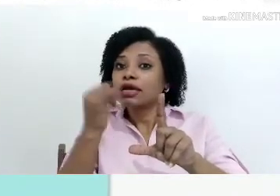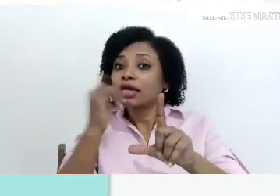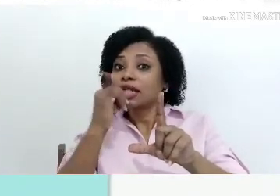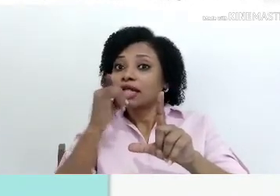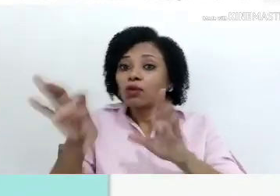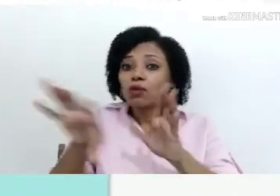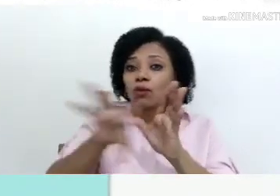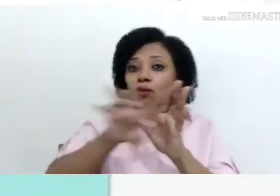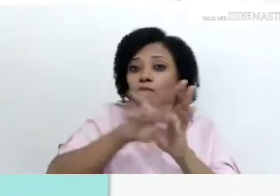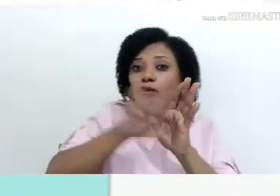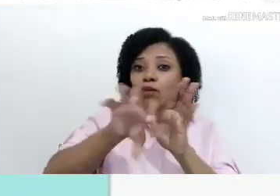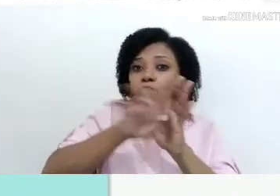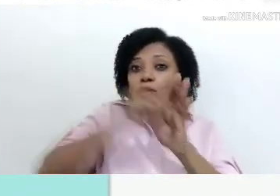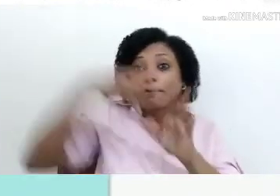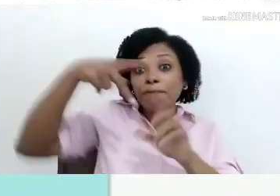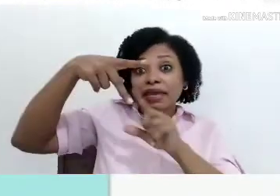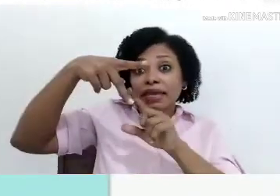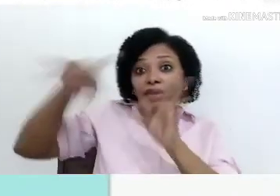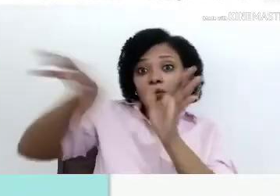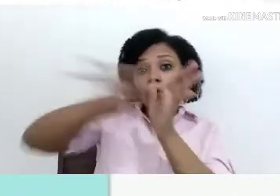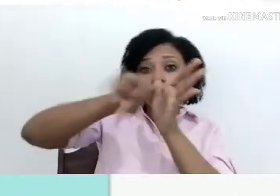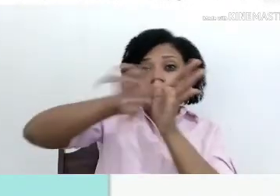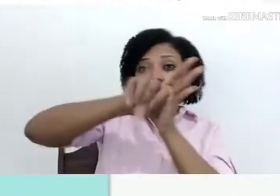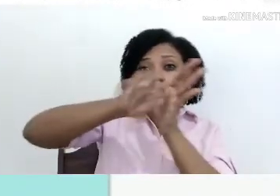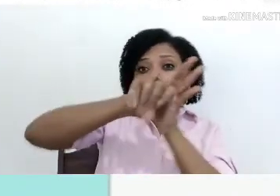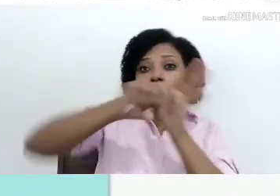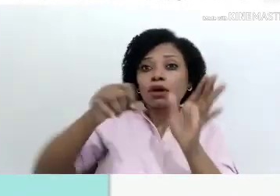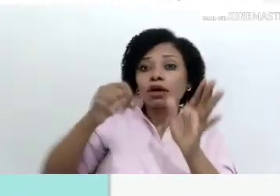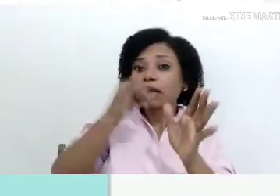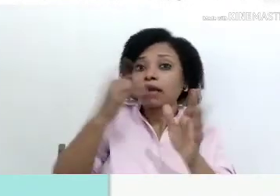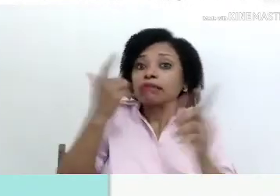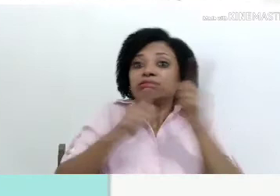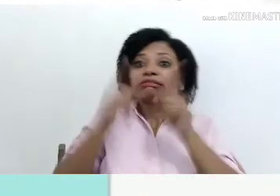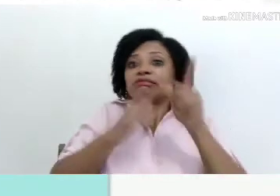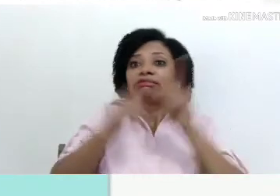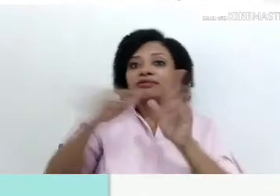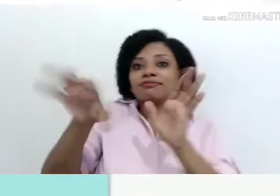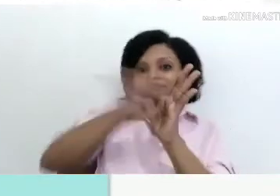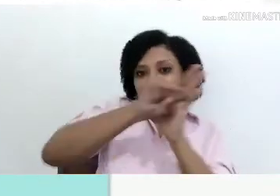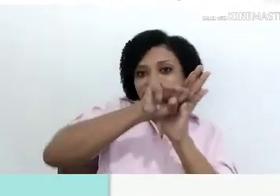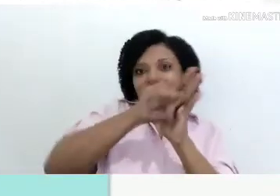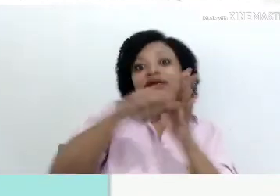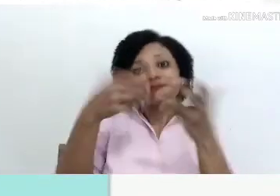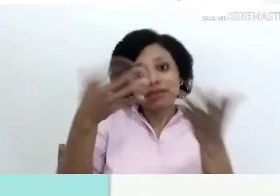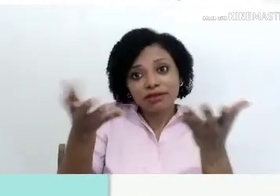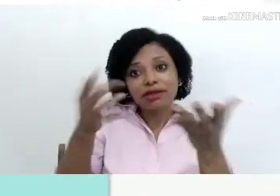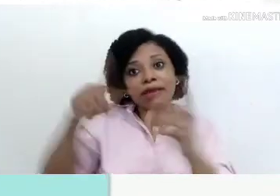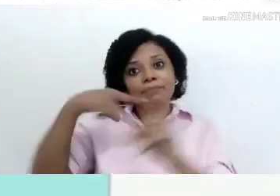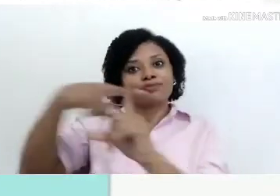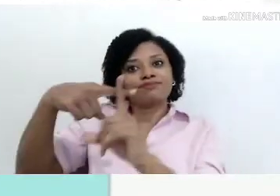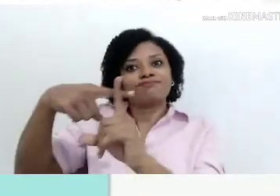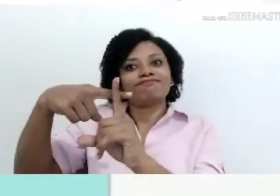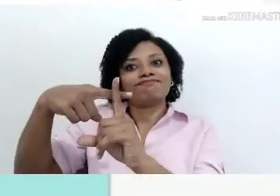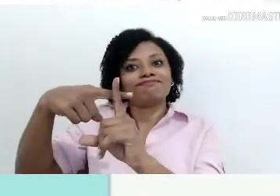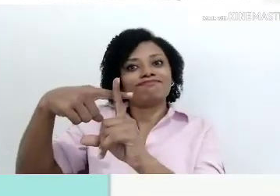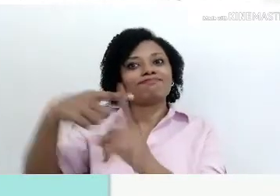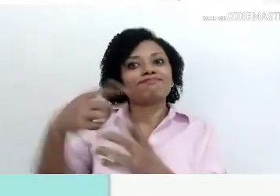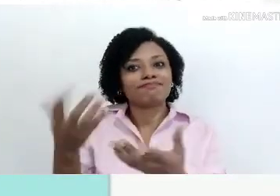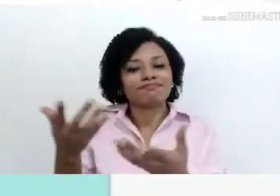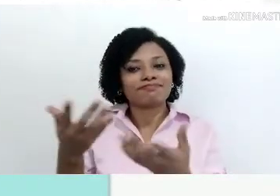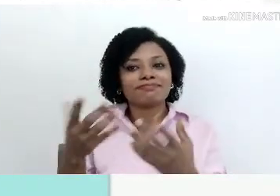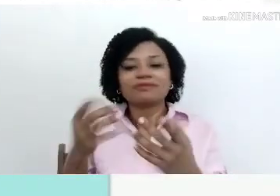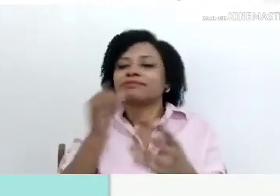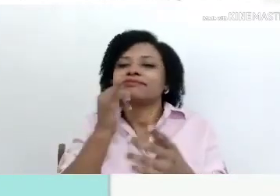energia, tá? Tanto que o produto ficou lá em cima. Então, ele tem uma energia maior. Vamos colocar aqui como se fosse